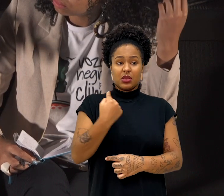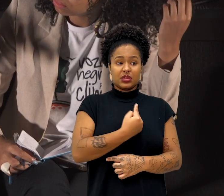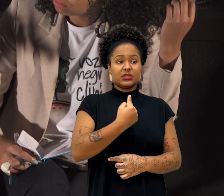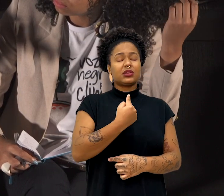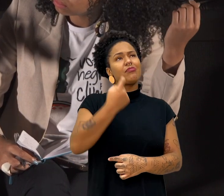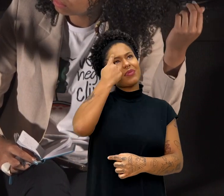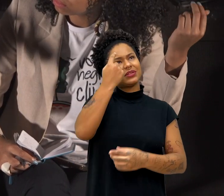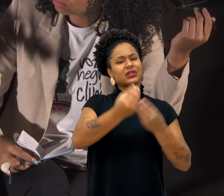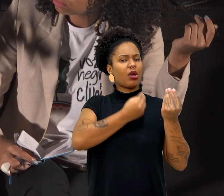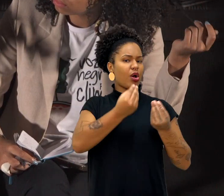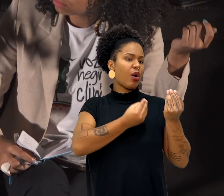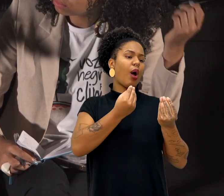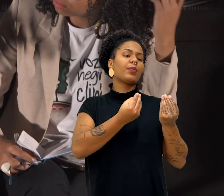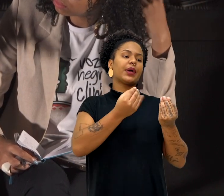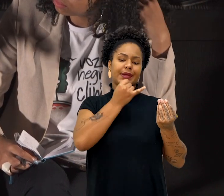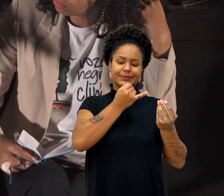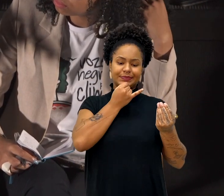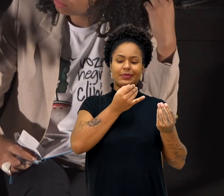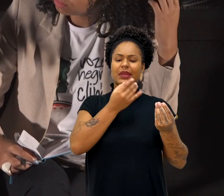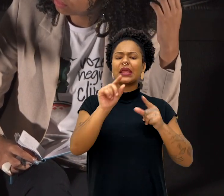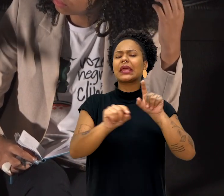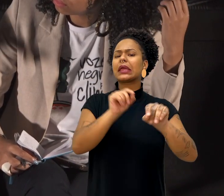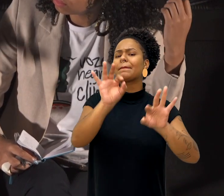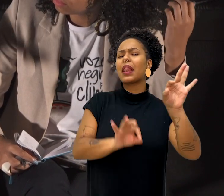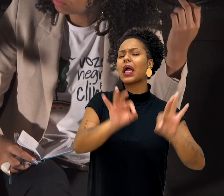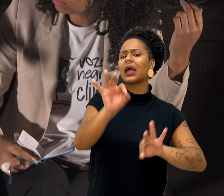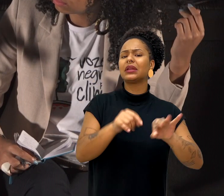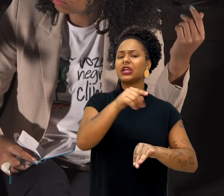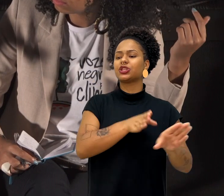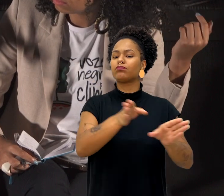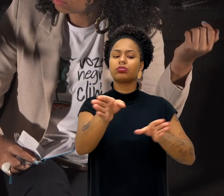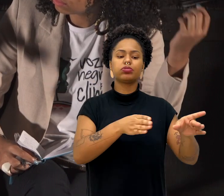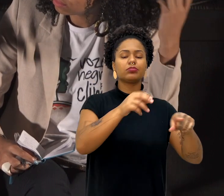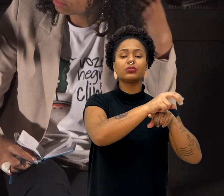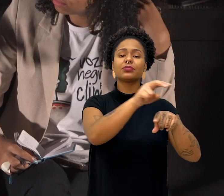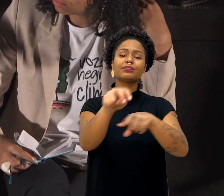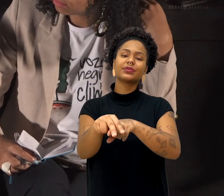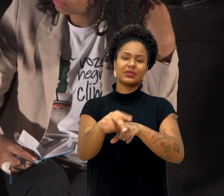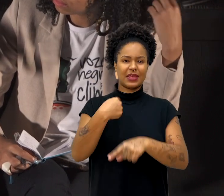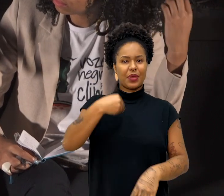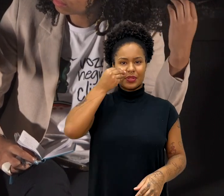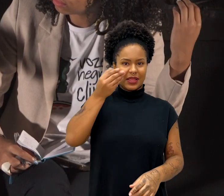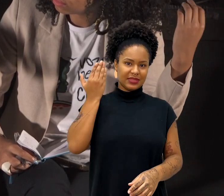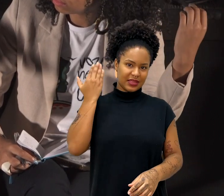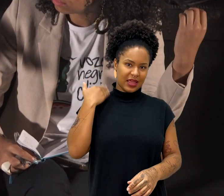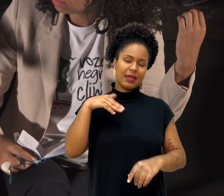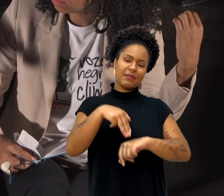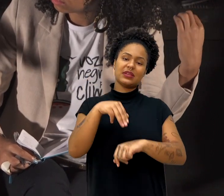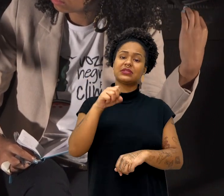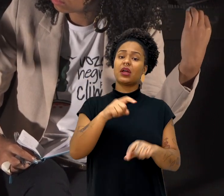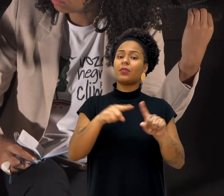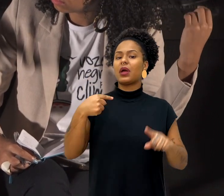é a gente pensar um pouco nos acessos, mas quem planeja esses acessos? Eu tentei fazer um pouco isso na época do